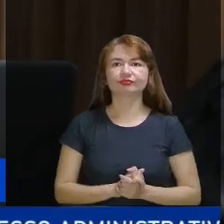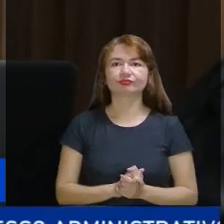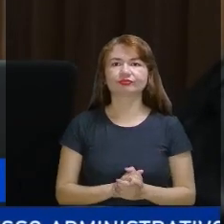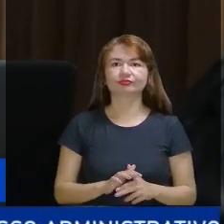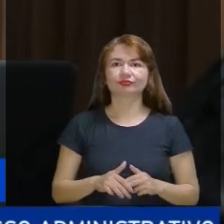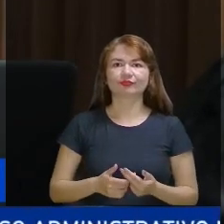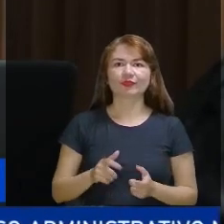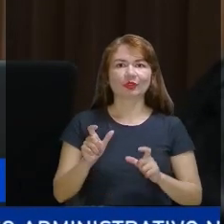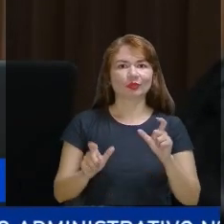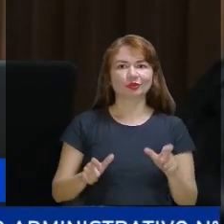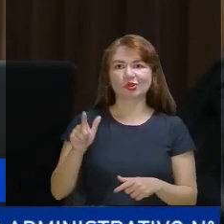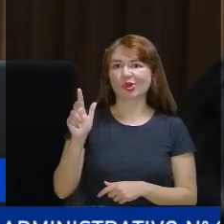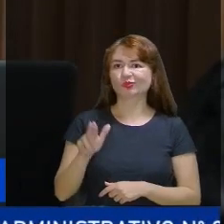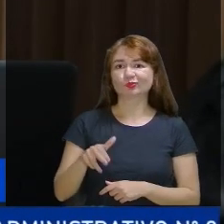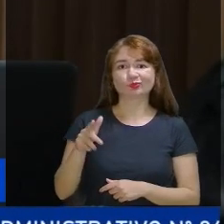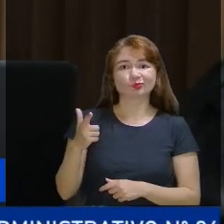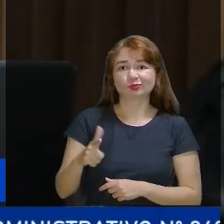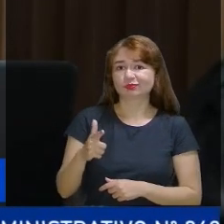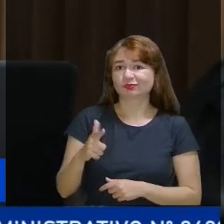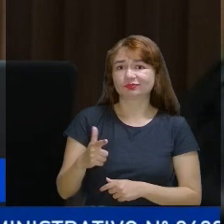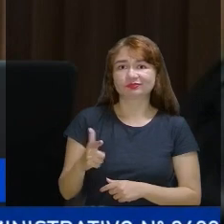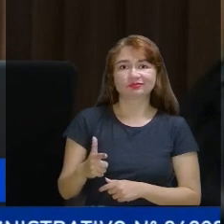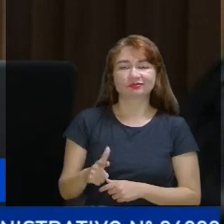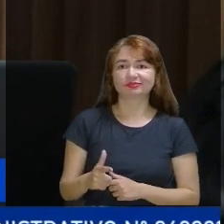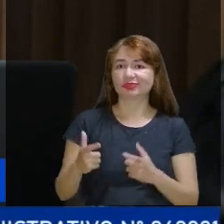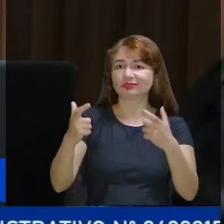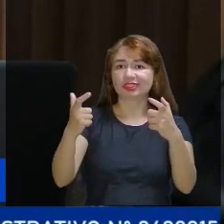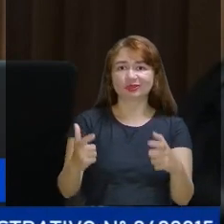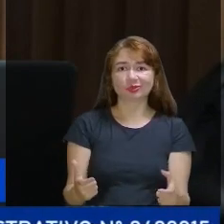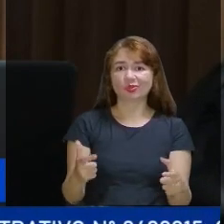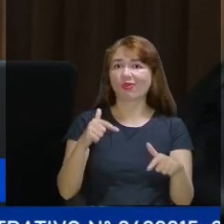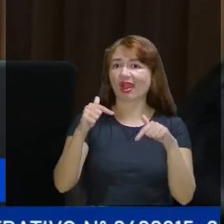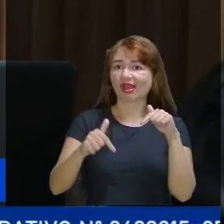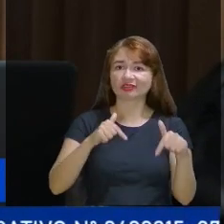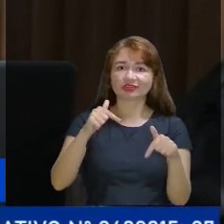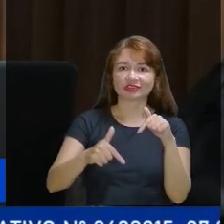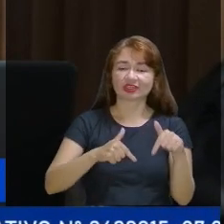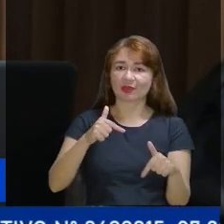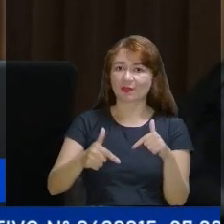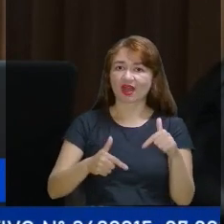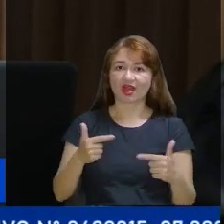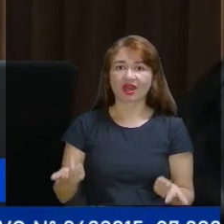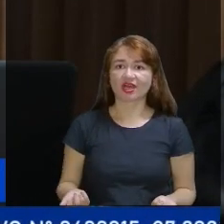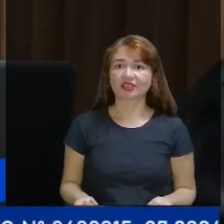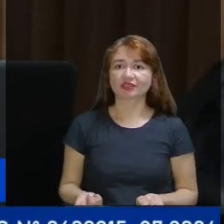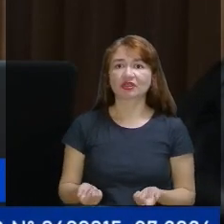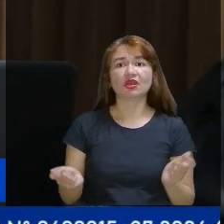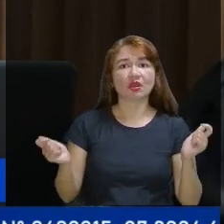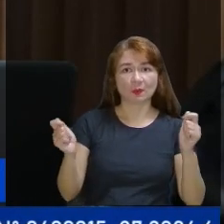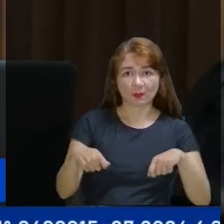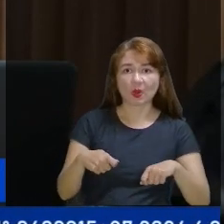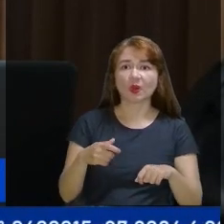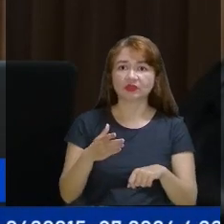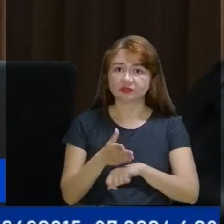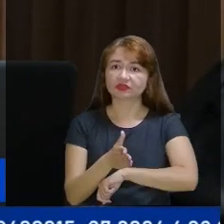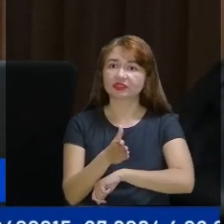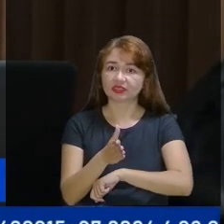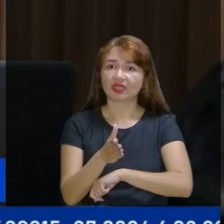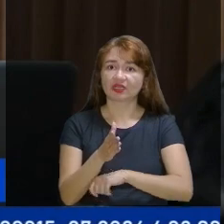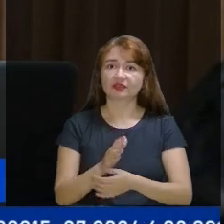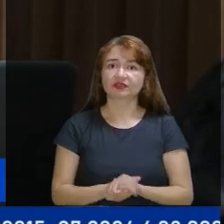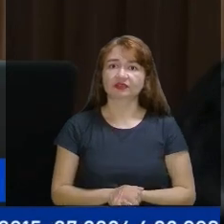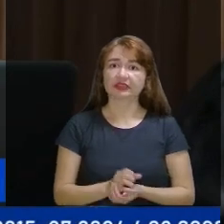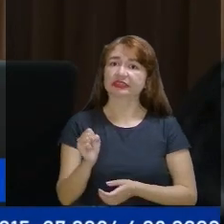nunca tiveram espaço na sociedade, elas tenham, de fato, esse espaço nas instituições, com